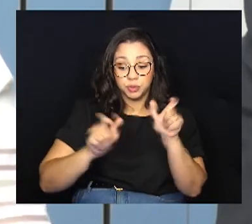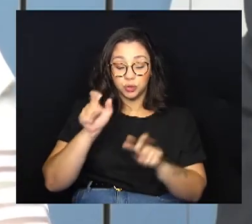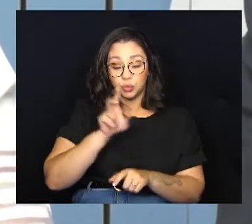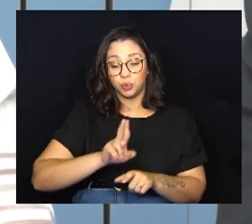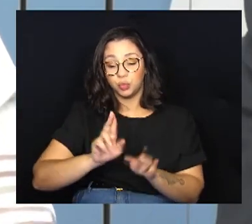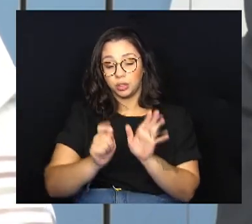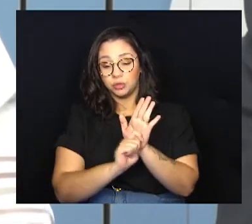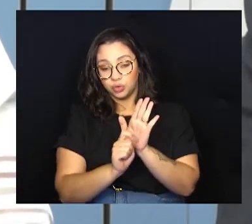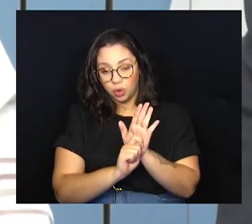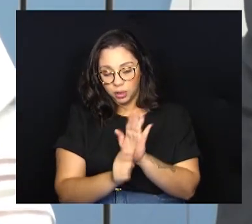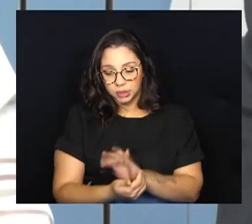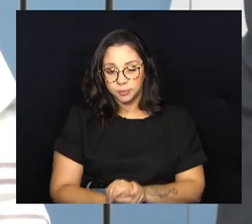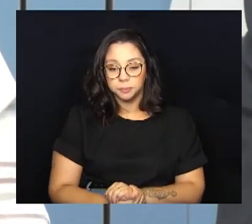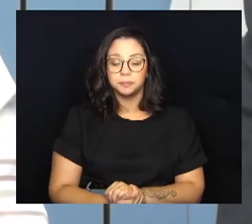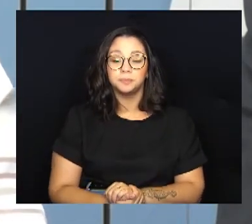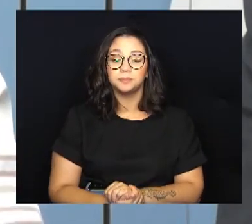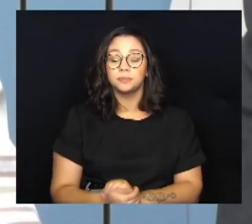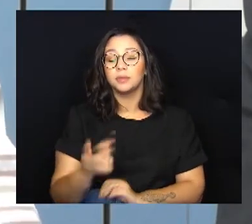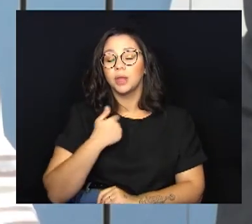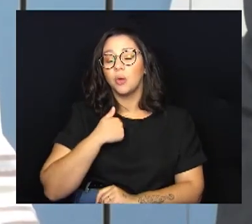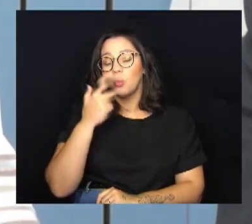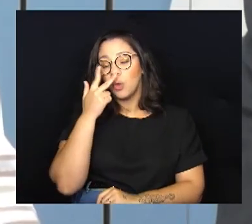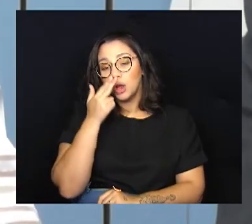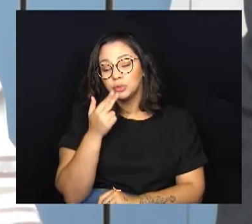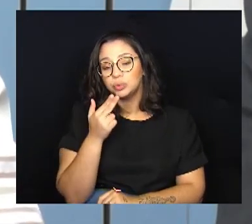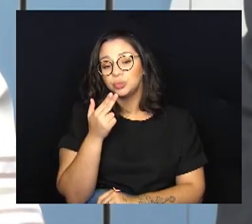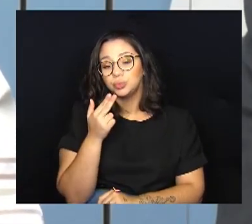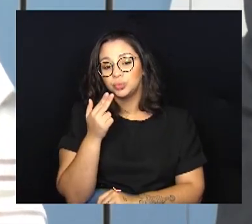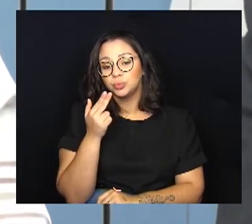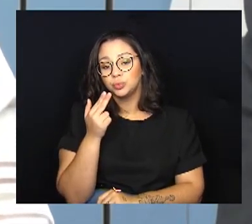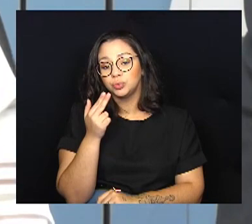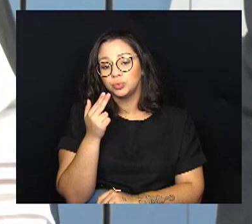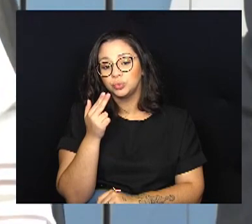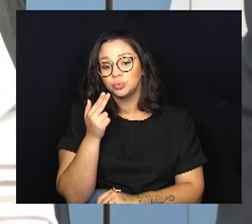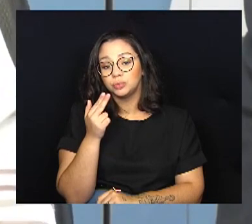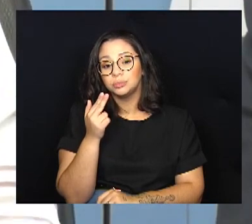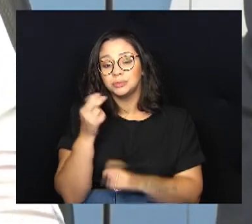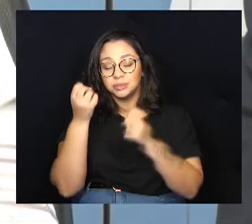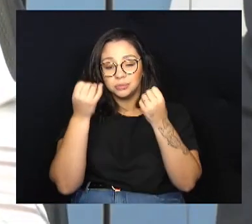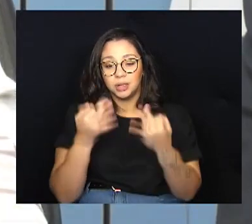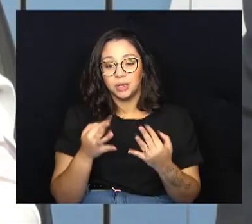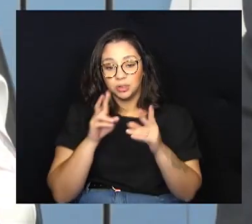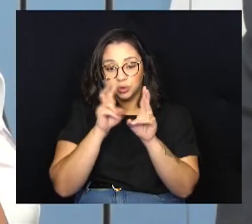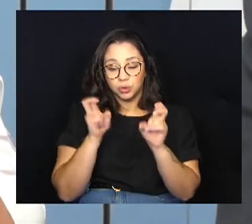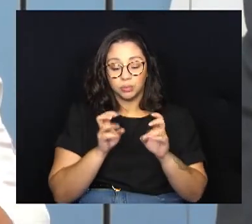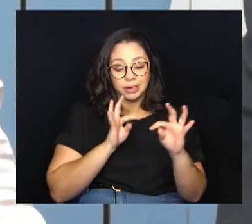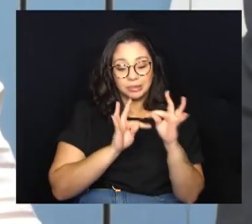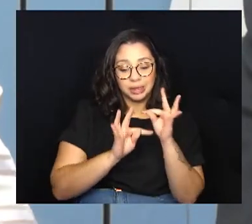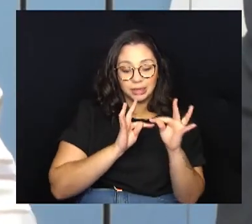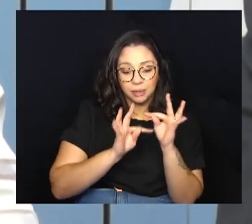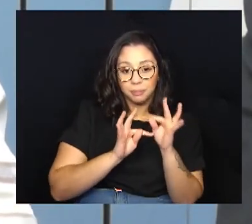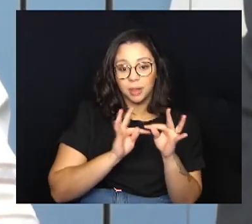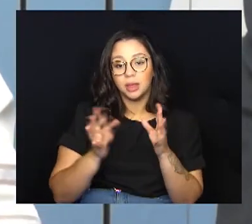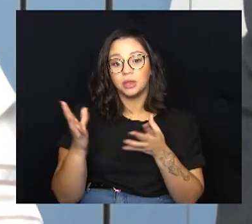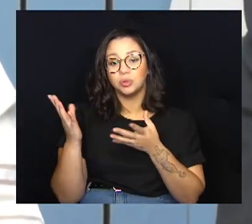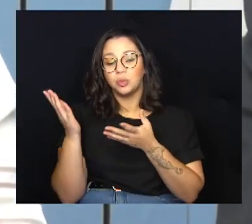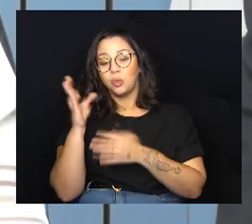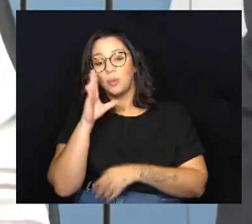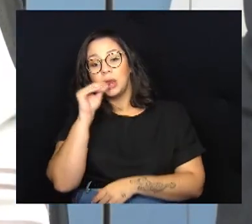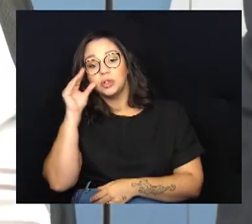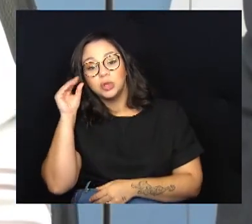e complementar, olhar para o todo. Essa é o que a gente vem discutindo nos conselhos,